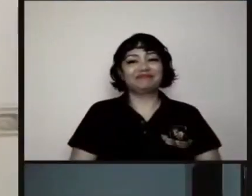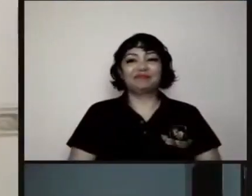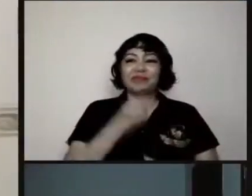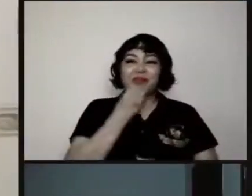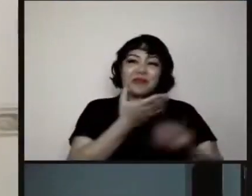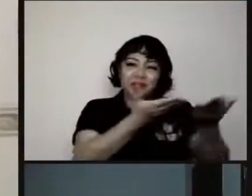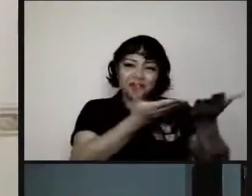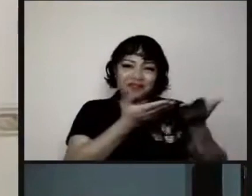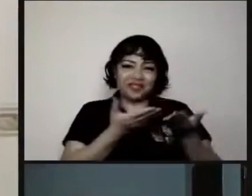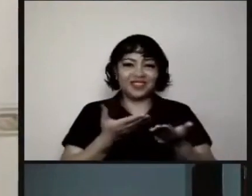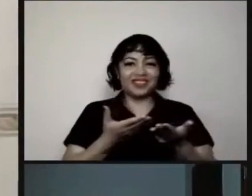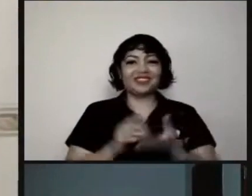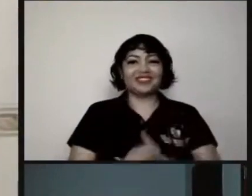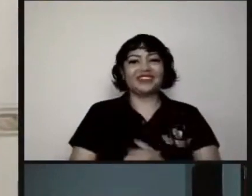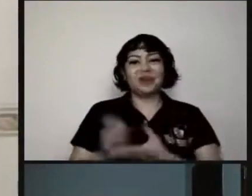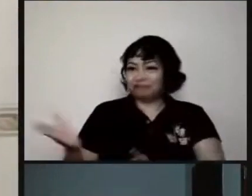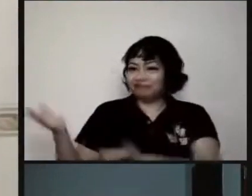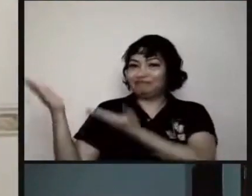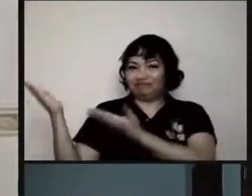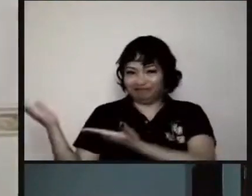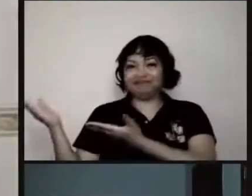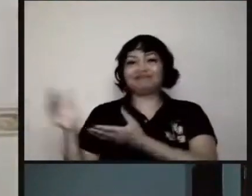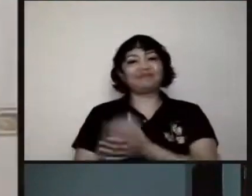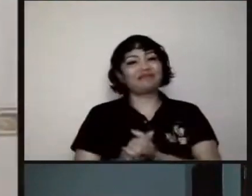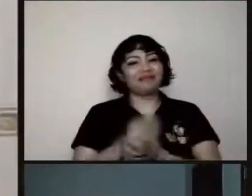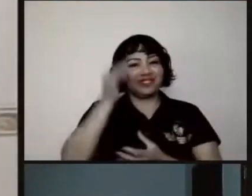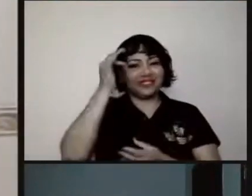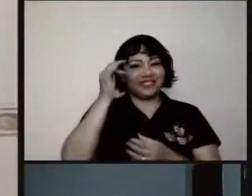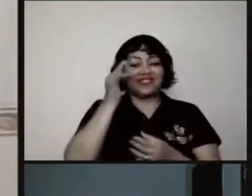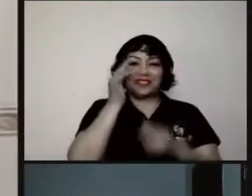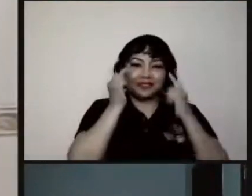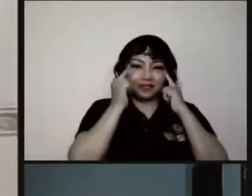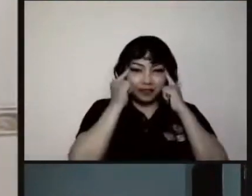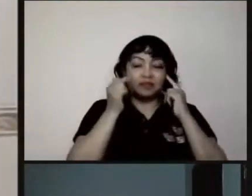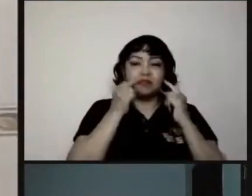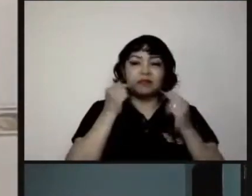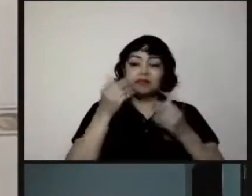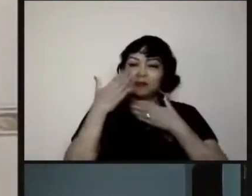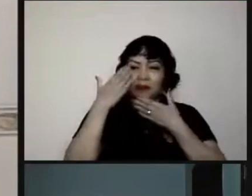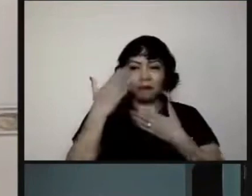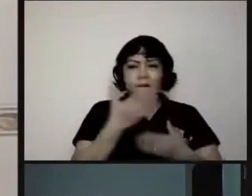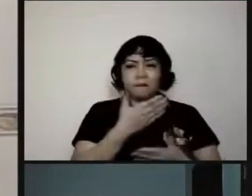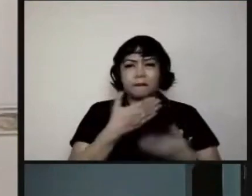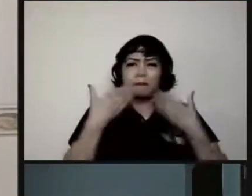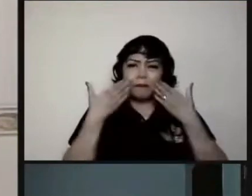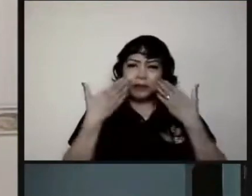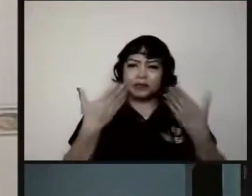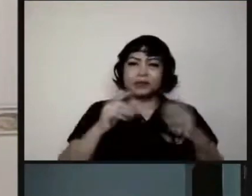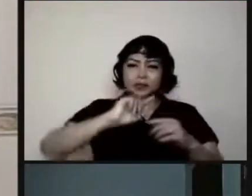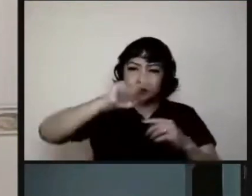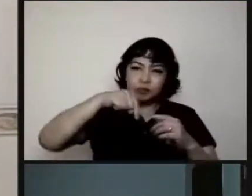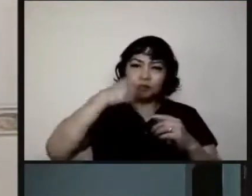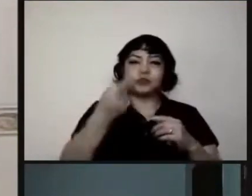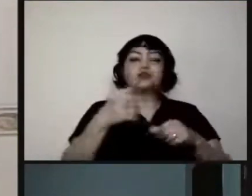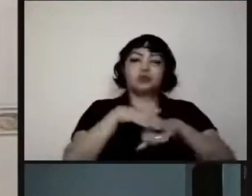Bem-vinda. O palco é seu. Fabi vai fazer uma apresentação e na sequência a gente volta para conversar